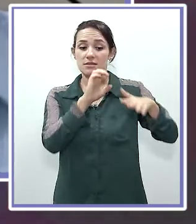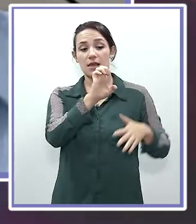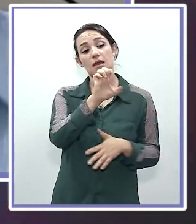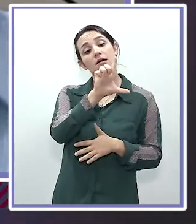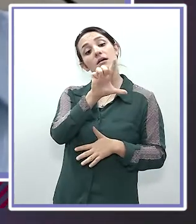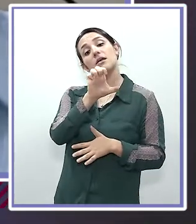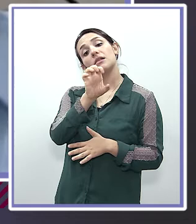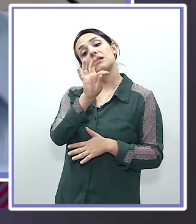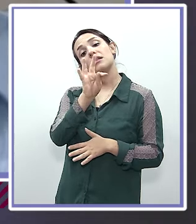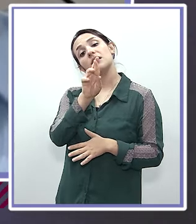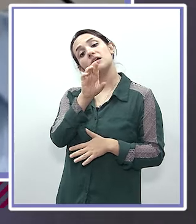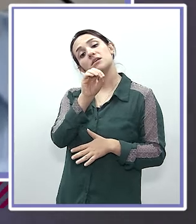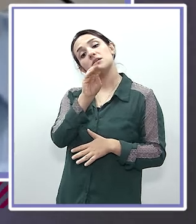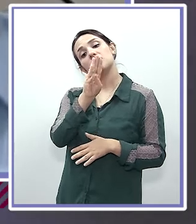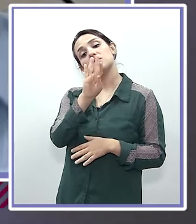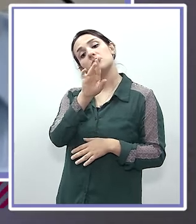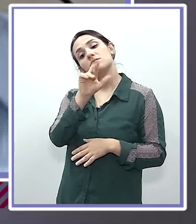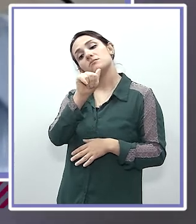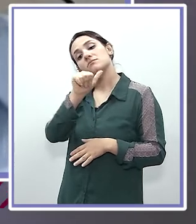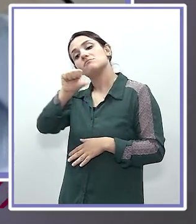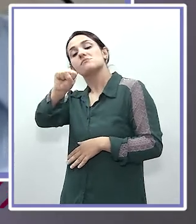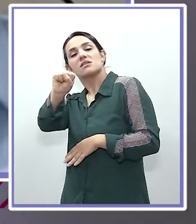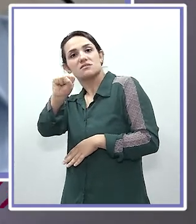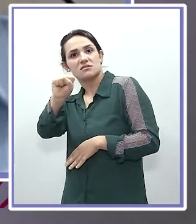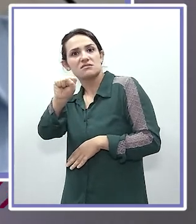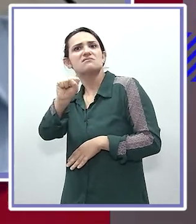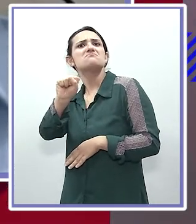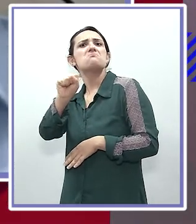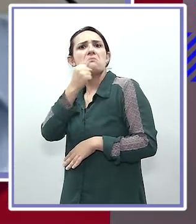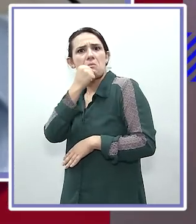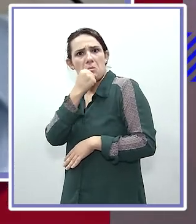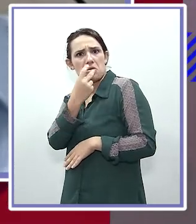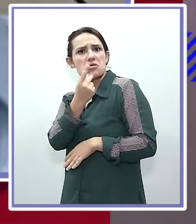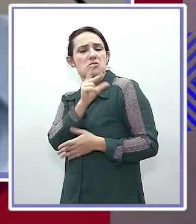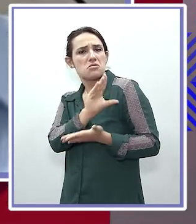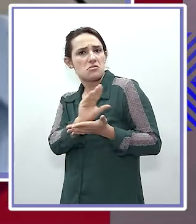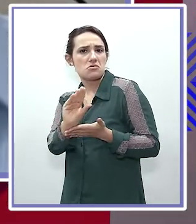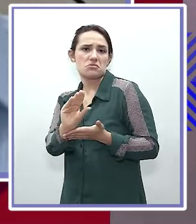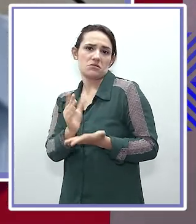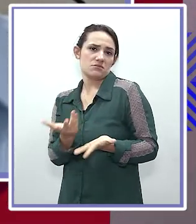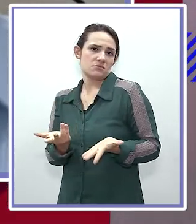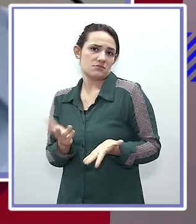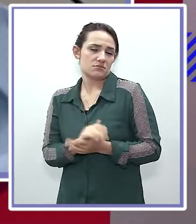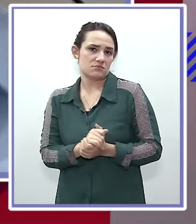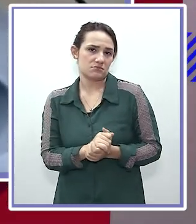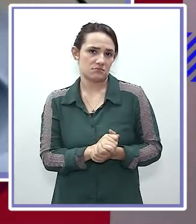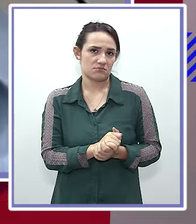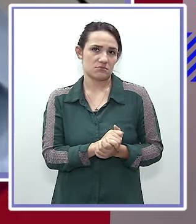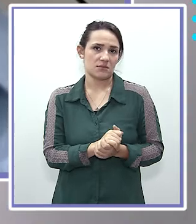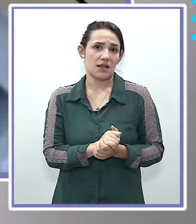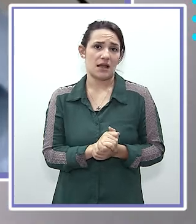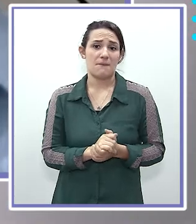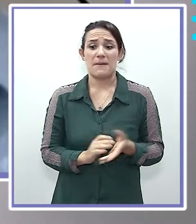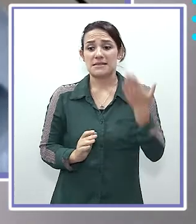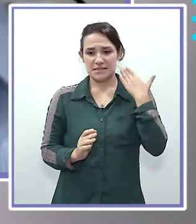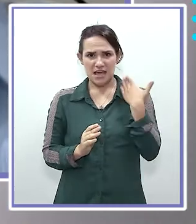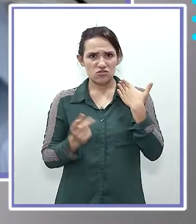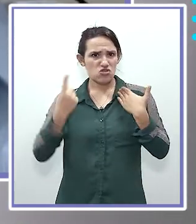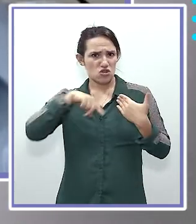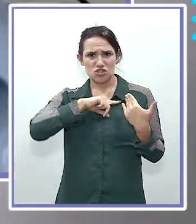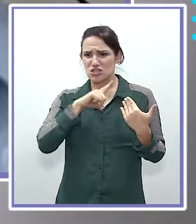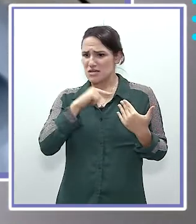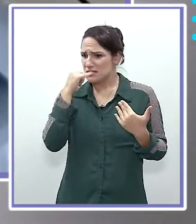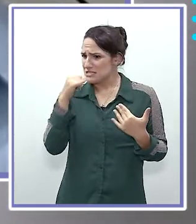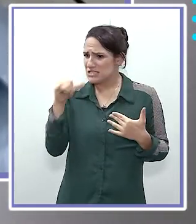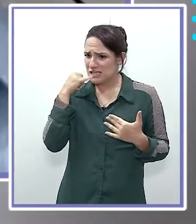houve momentos no Brasil em que a gente tinha mais geração do que capacidade de transmitir essa energia. E isso é um problema. Né? O que